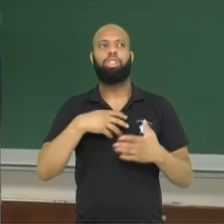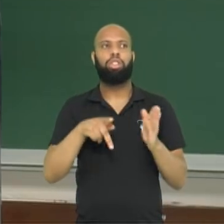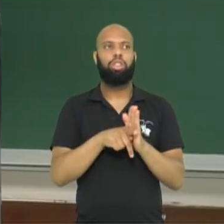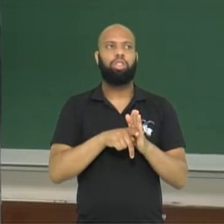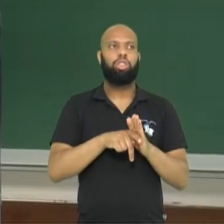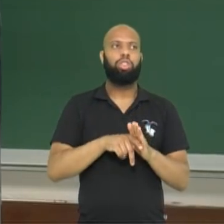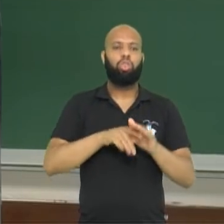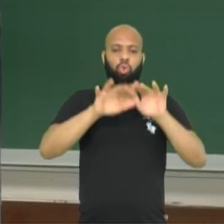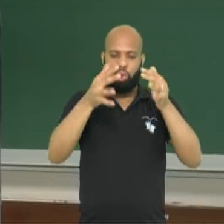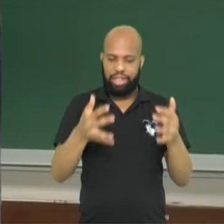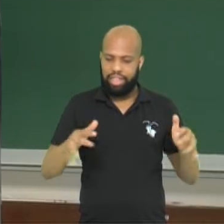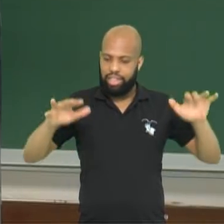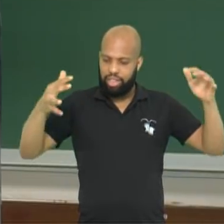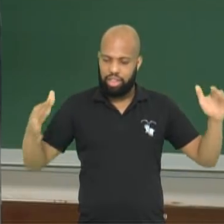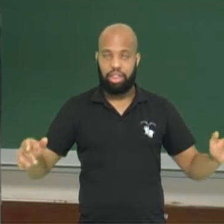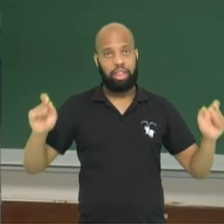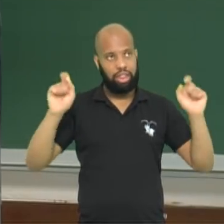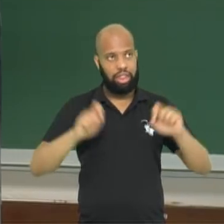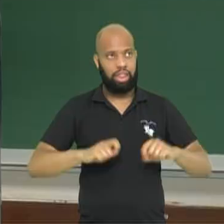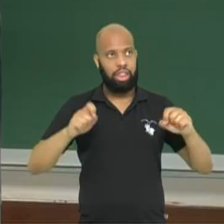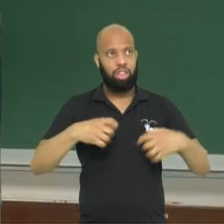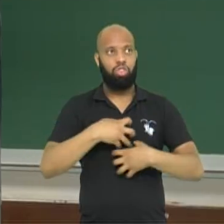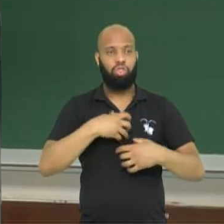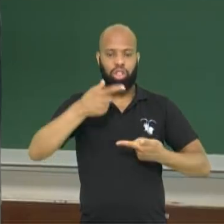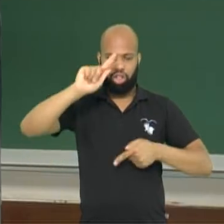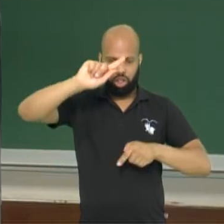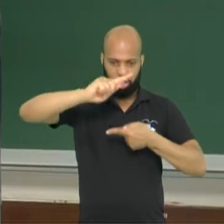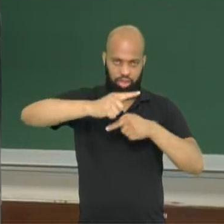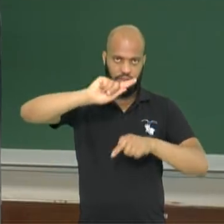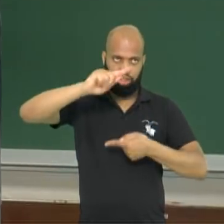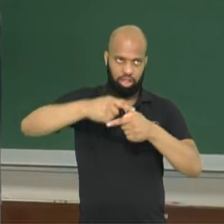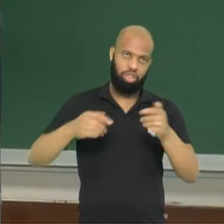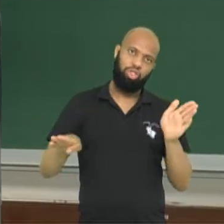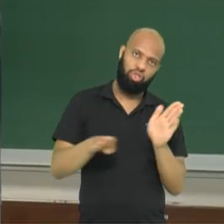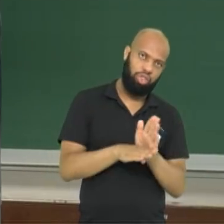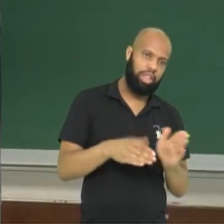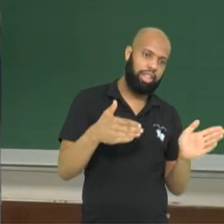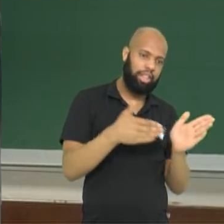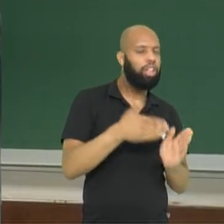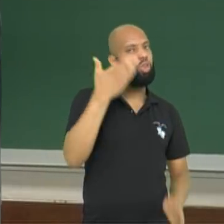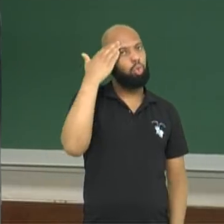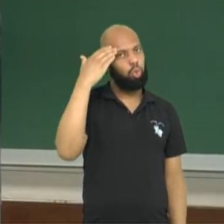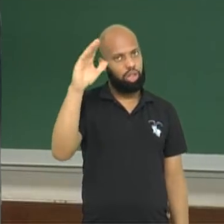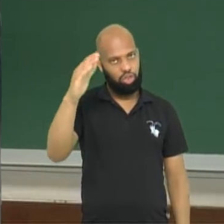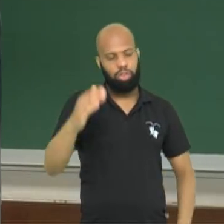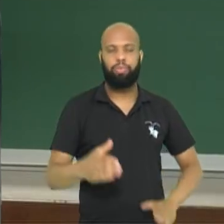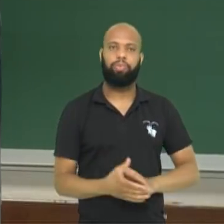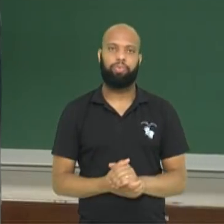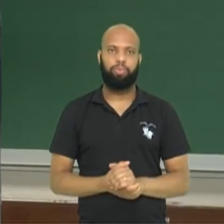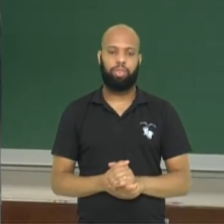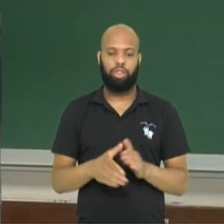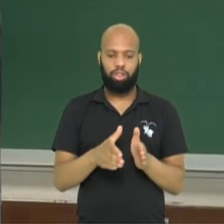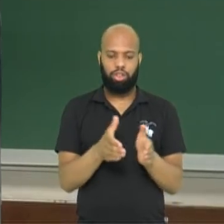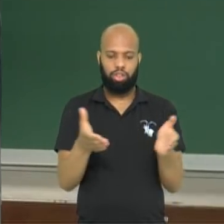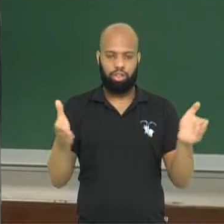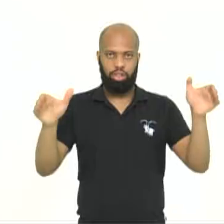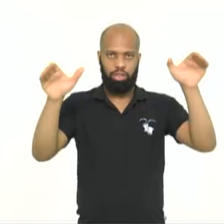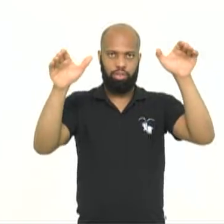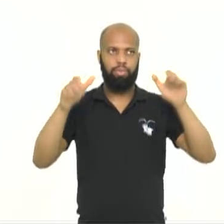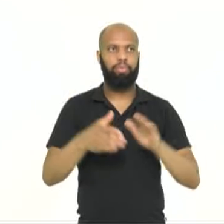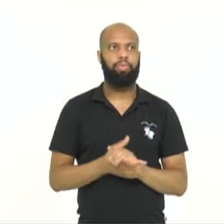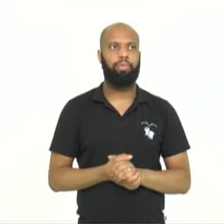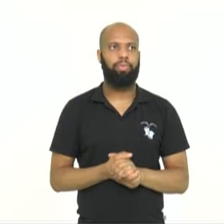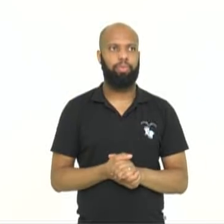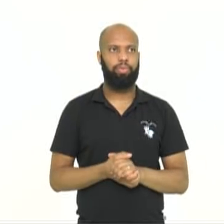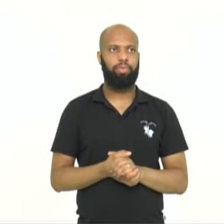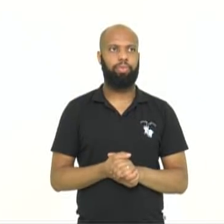relevo permitiu que essa água viesse atraída pela gravidade e fosse chegar até o reservatório do Alto São Francisco,